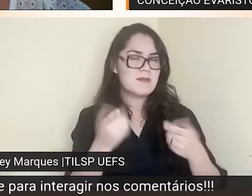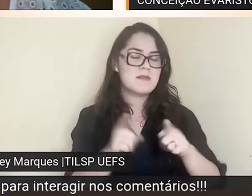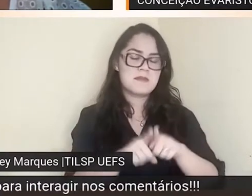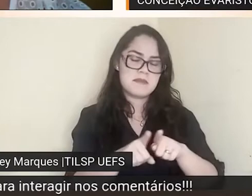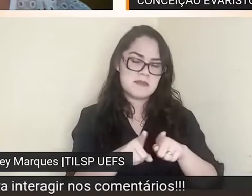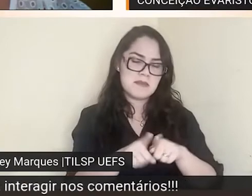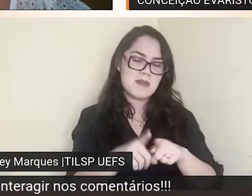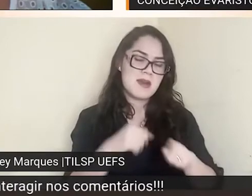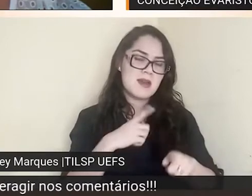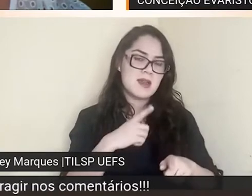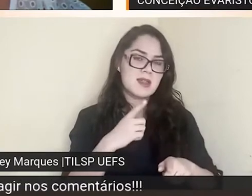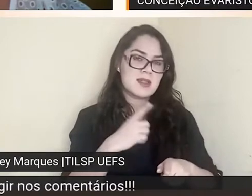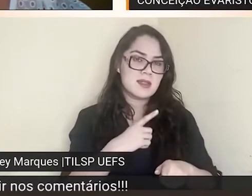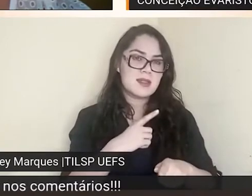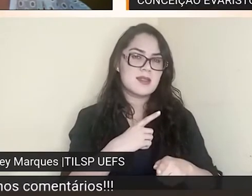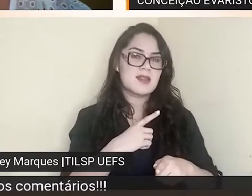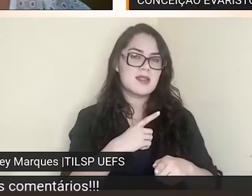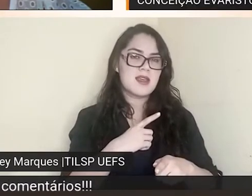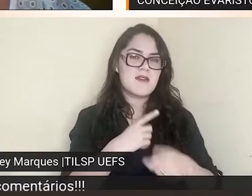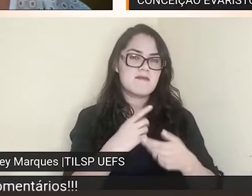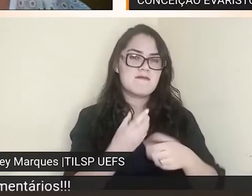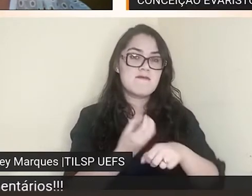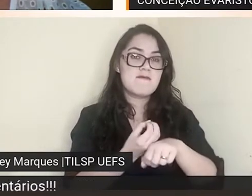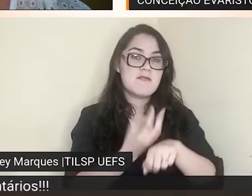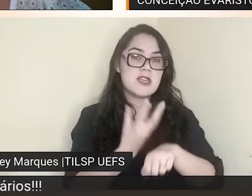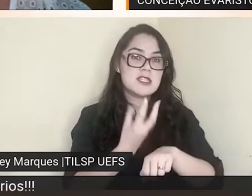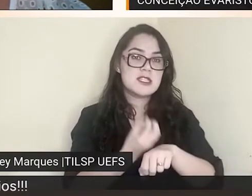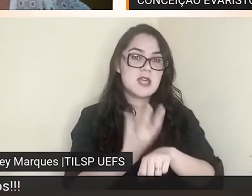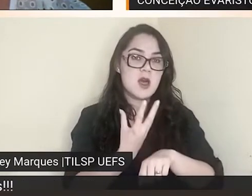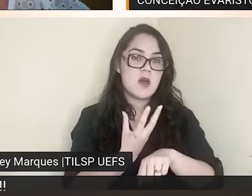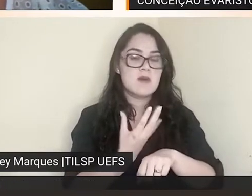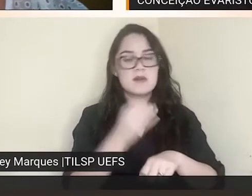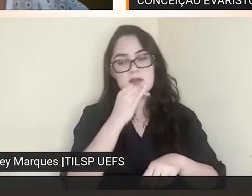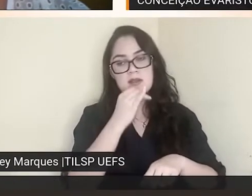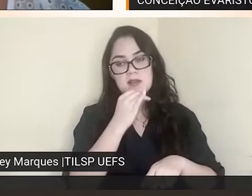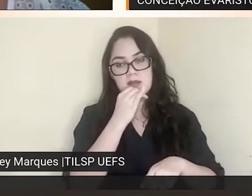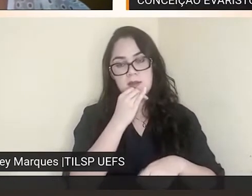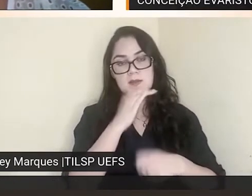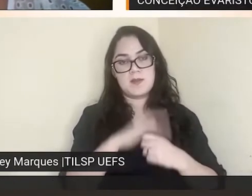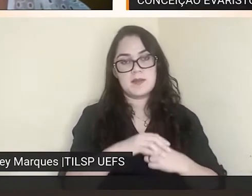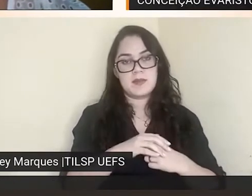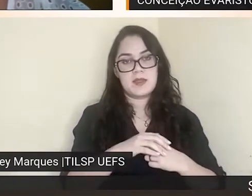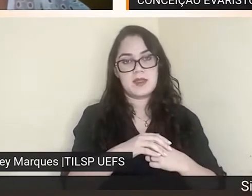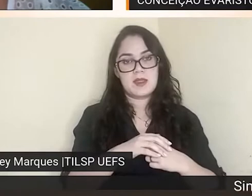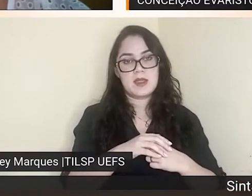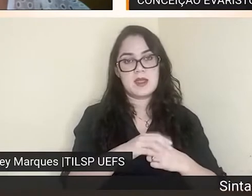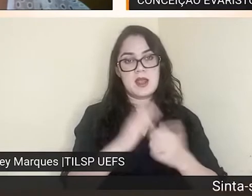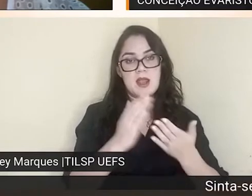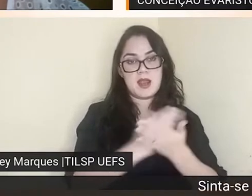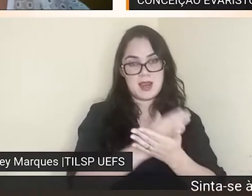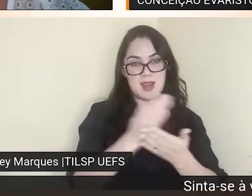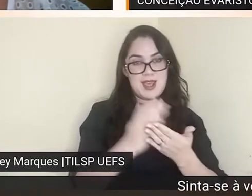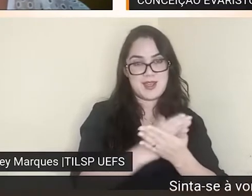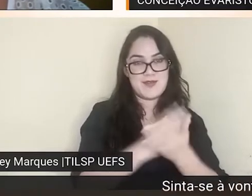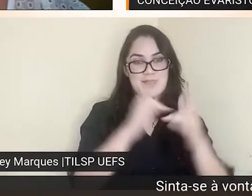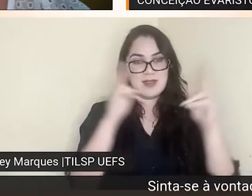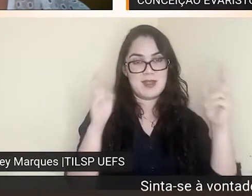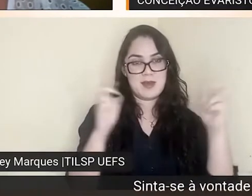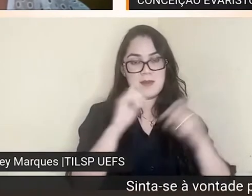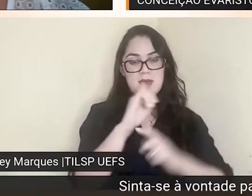existe muito de ficção. Se a gente vai, por exemplo, em Submissas Lágrimas de Mulheres, o último